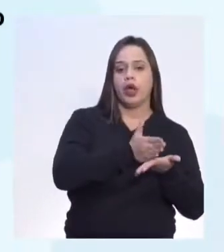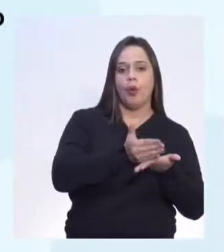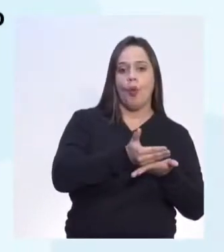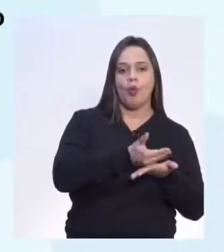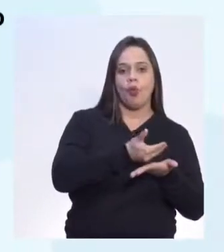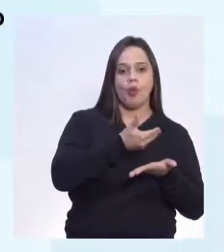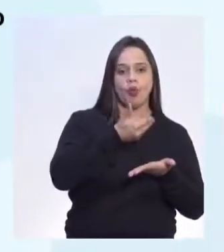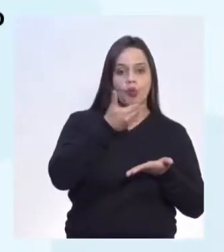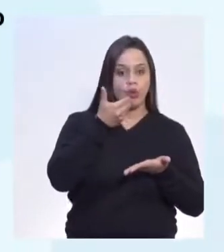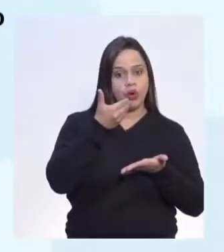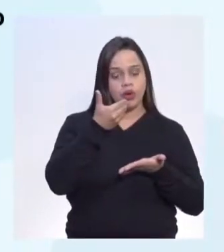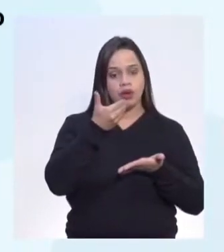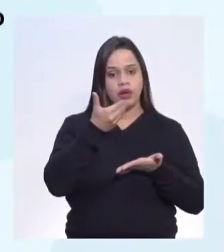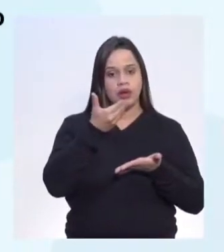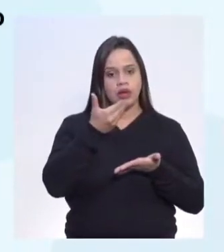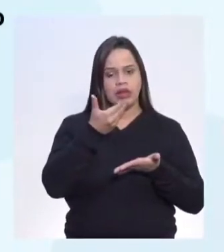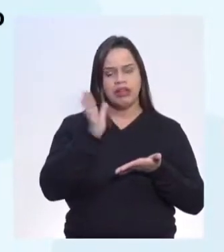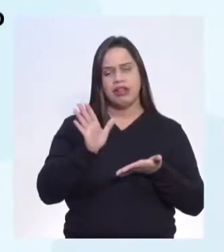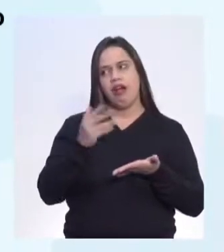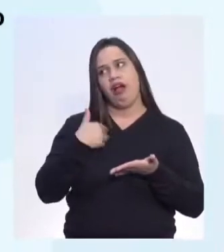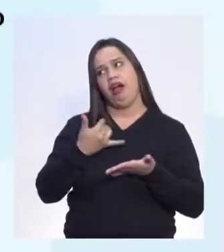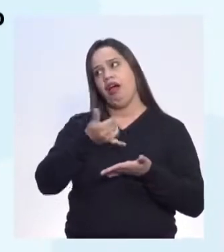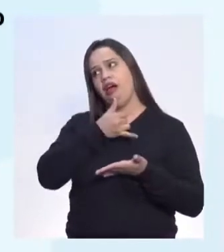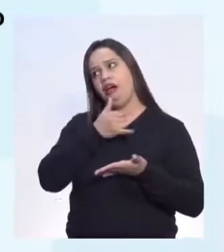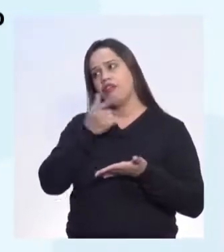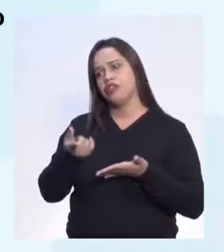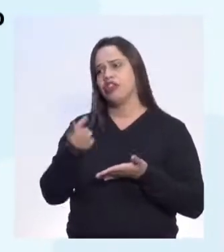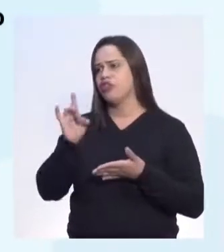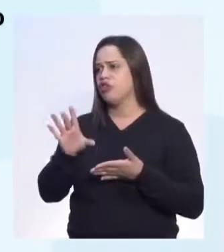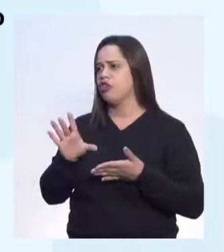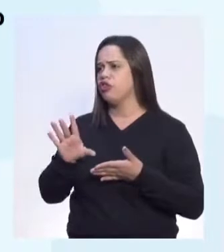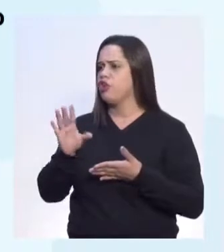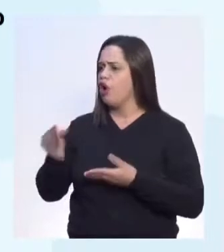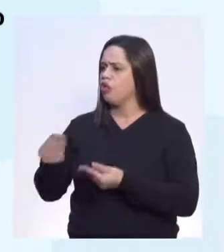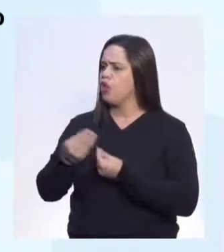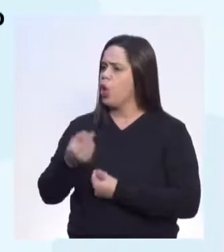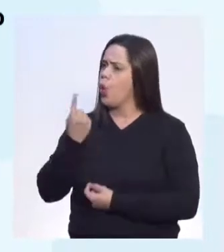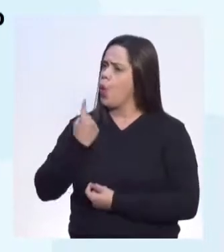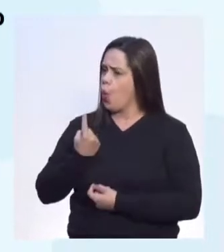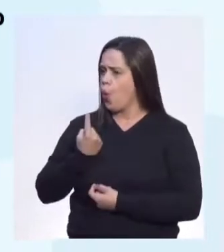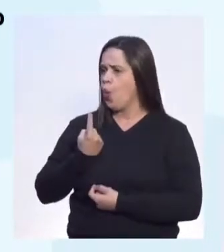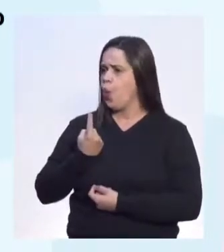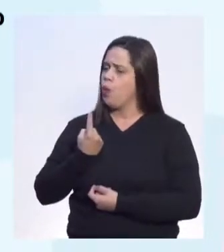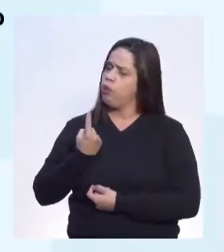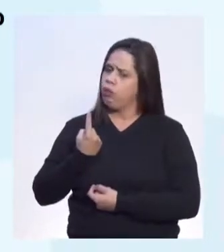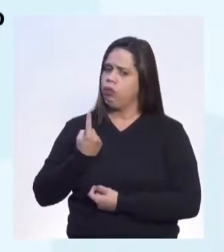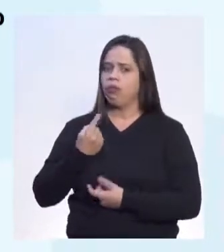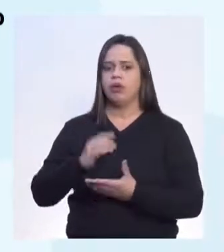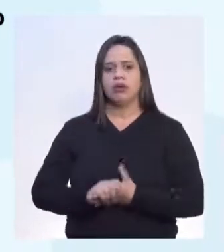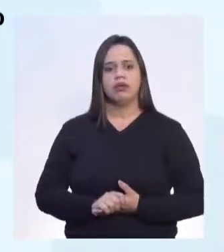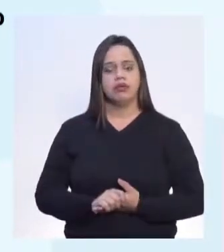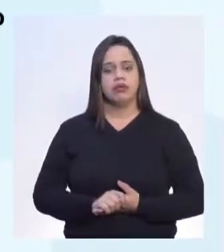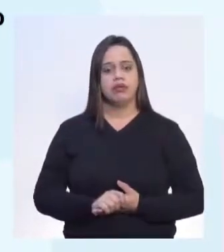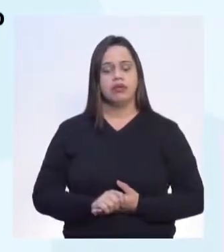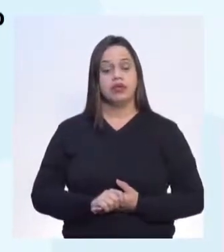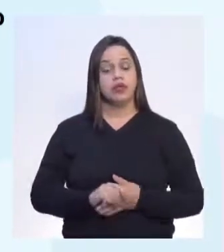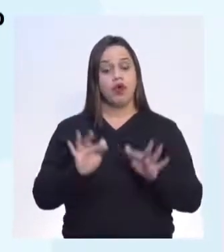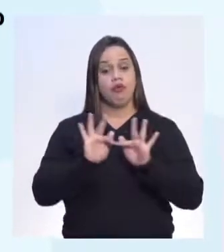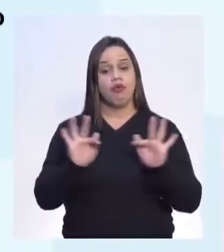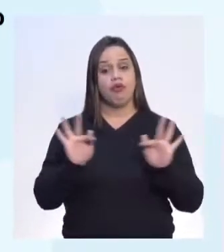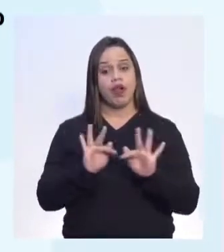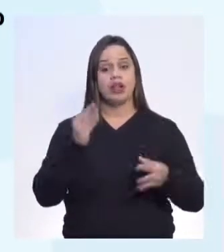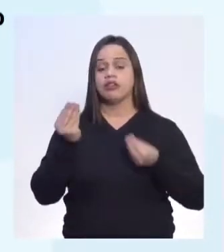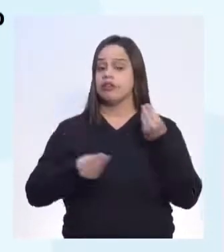e lamentou que o Visconde só tivesse trazido um. Como essa oração